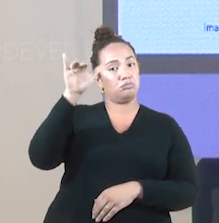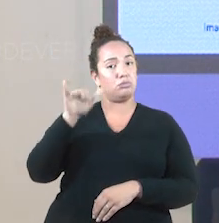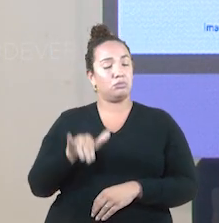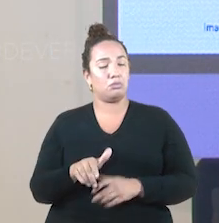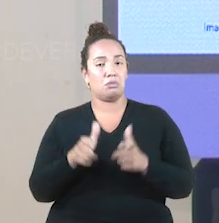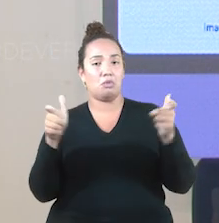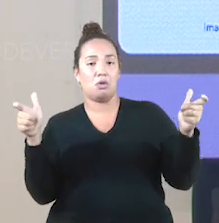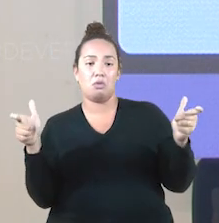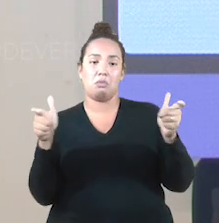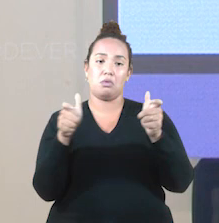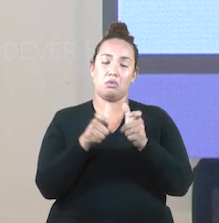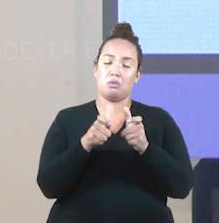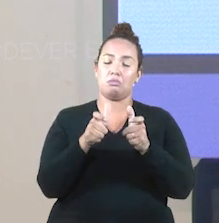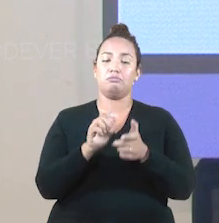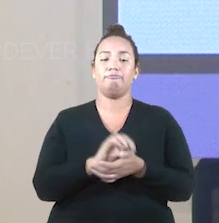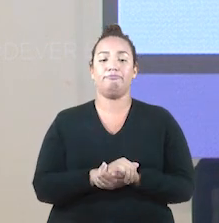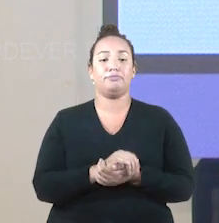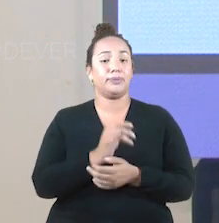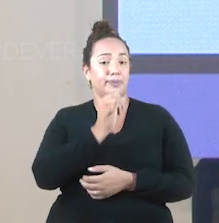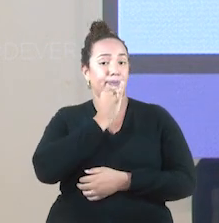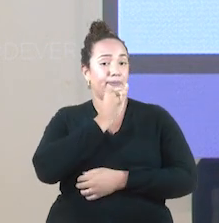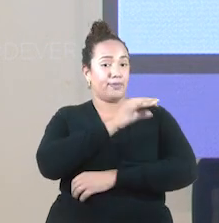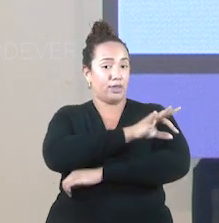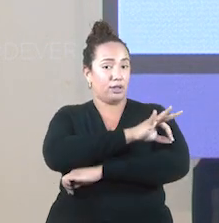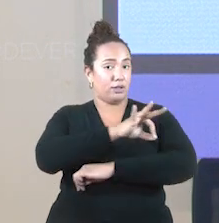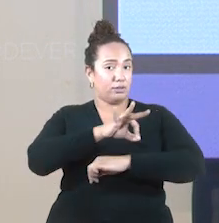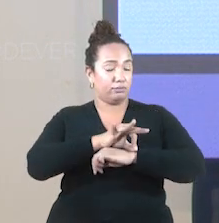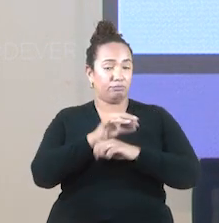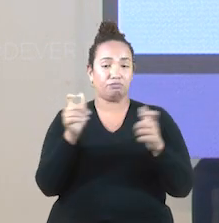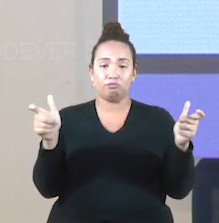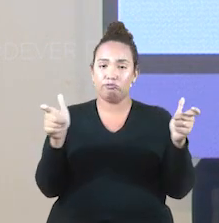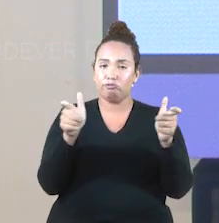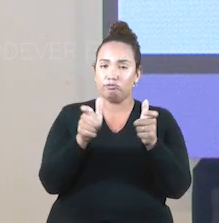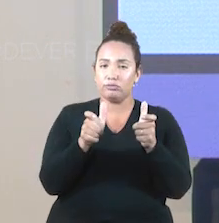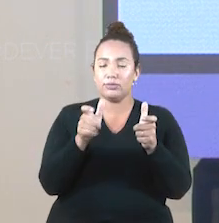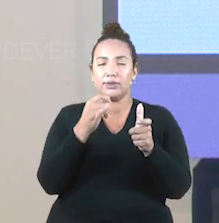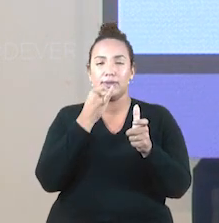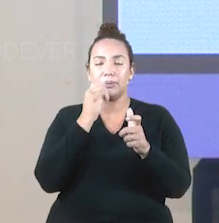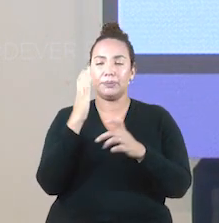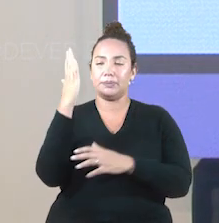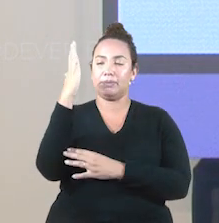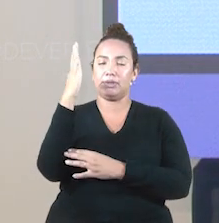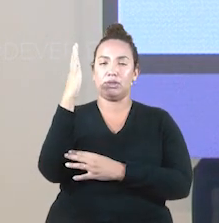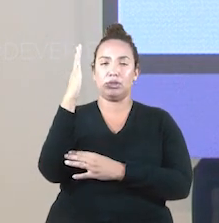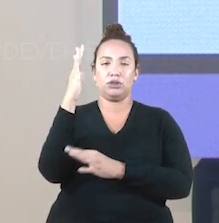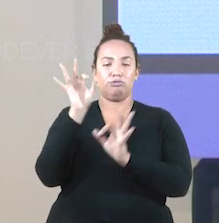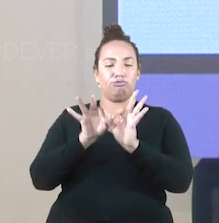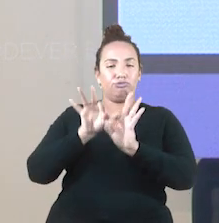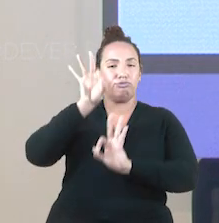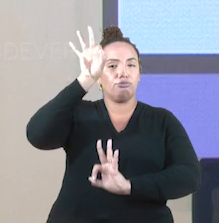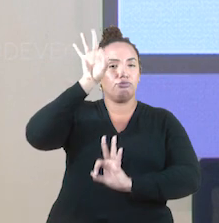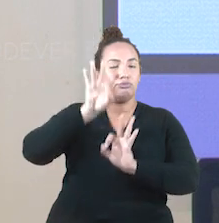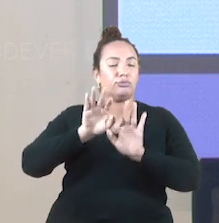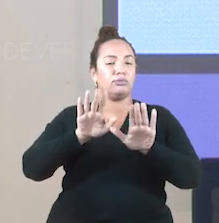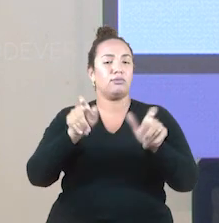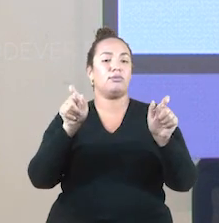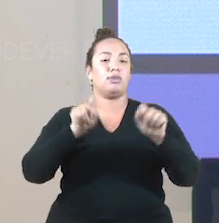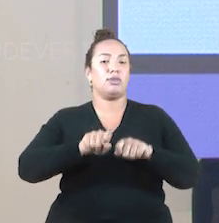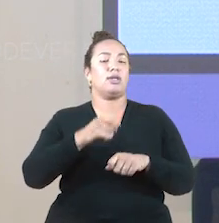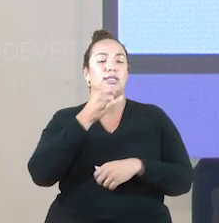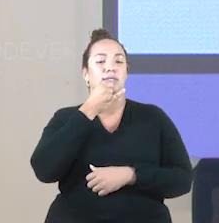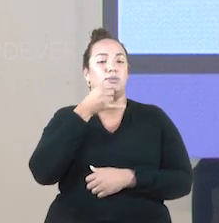maior. A régua, por exemplo, é muito pequena para medir uma parede, mas é o suficiente para